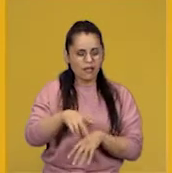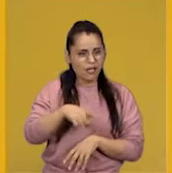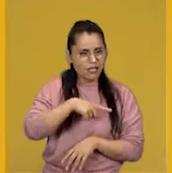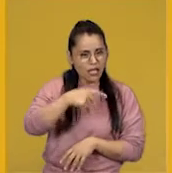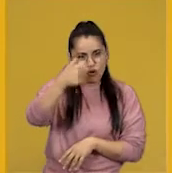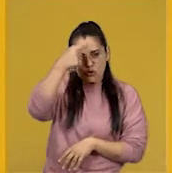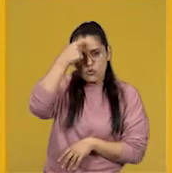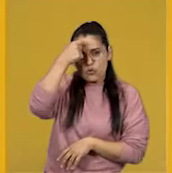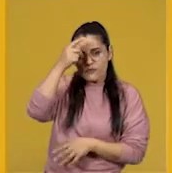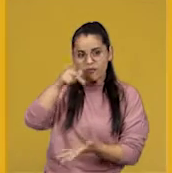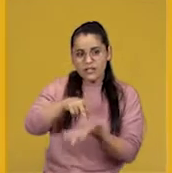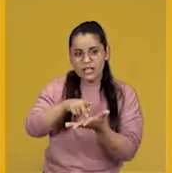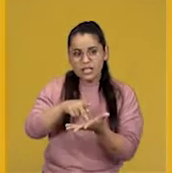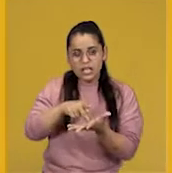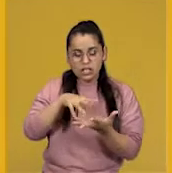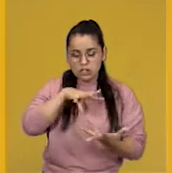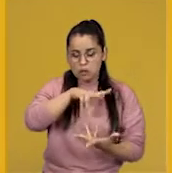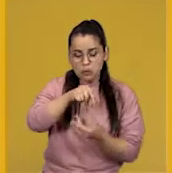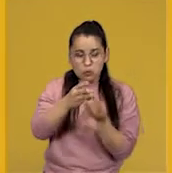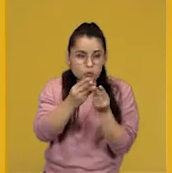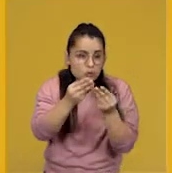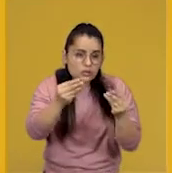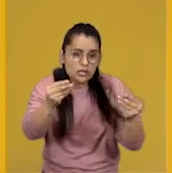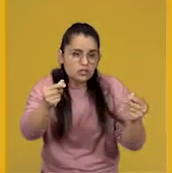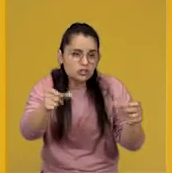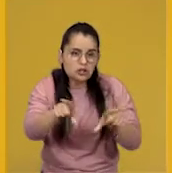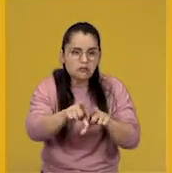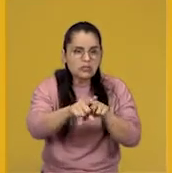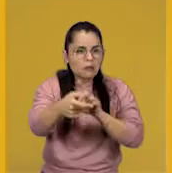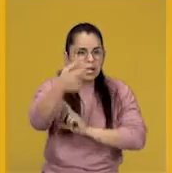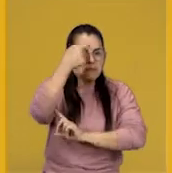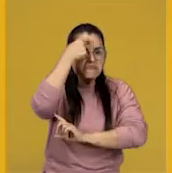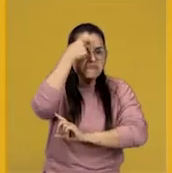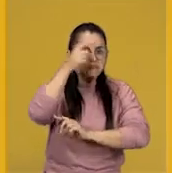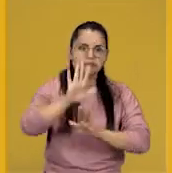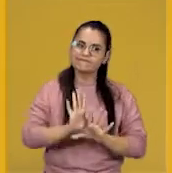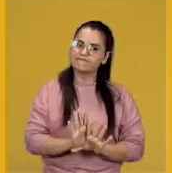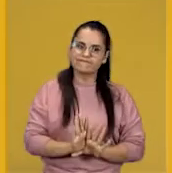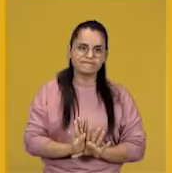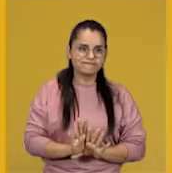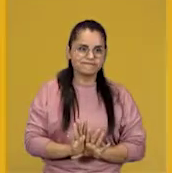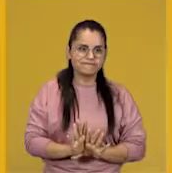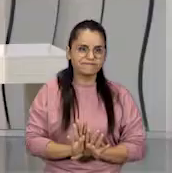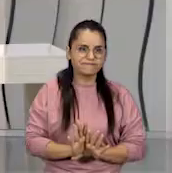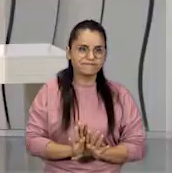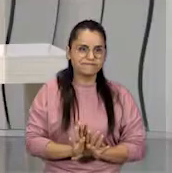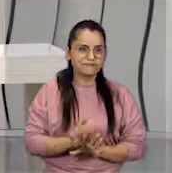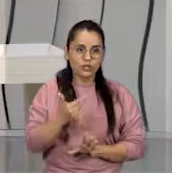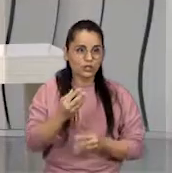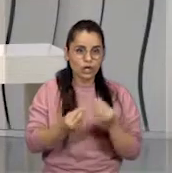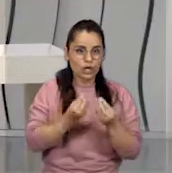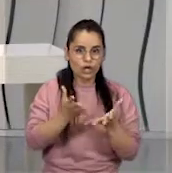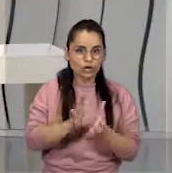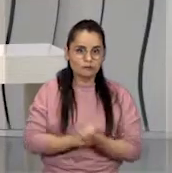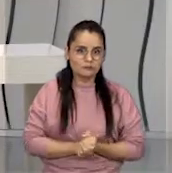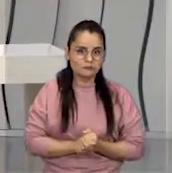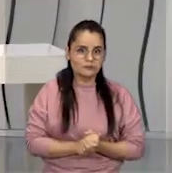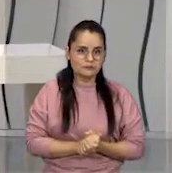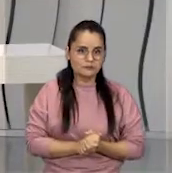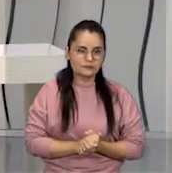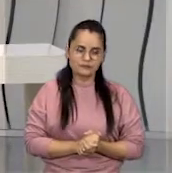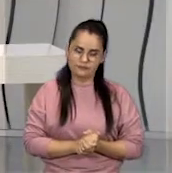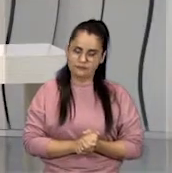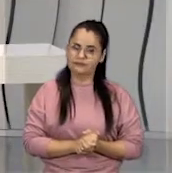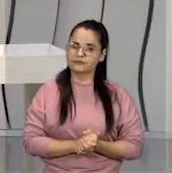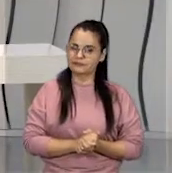verdadeiro, nem pelo mundo sensível e nem pelo mundo inteligível. Então, quer dizer, nem pelo mundo da matéria e nem pelo mundo das ideias.